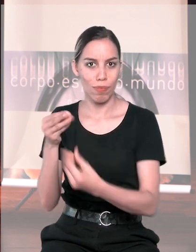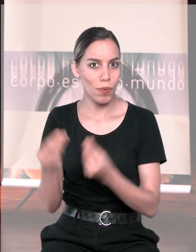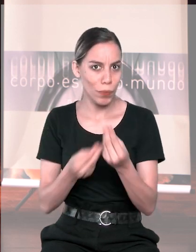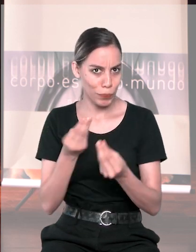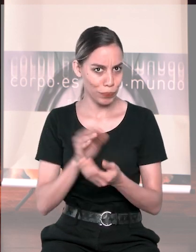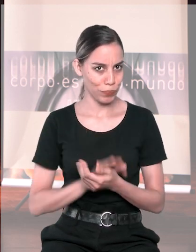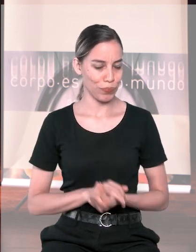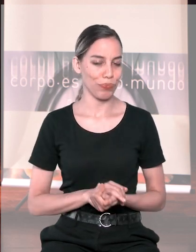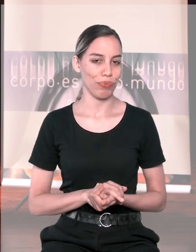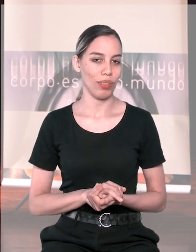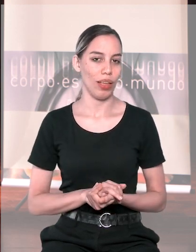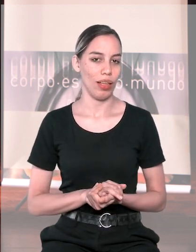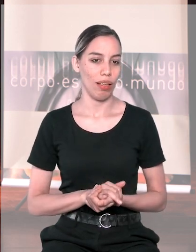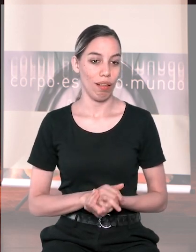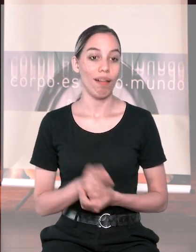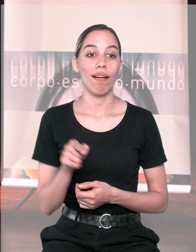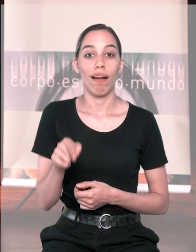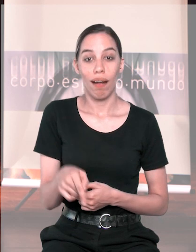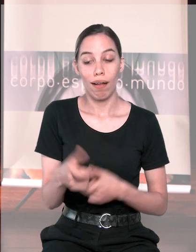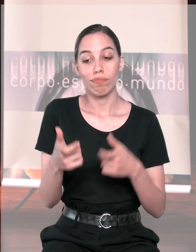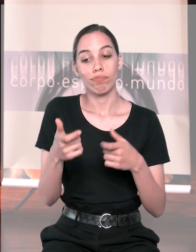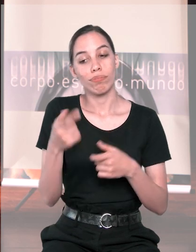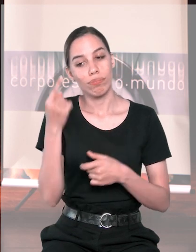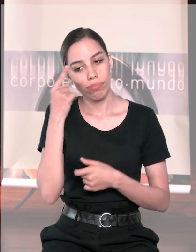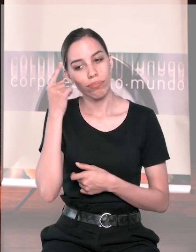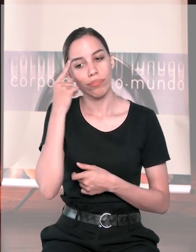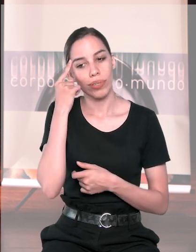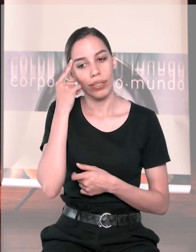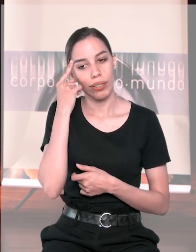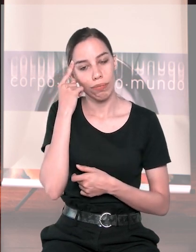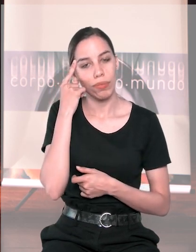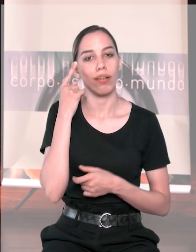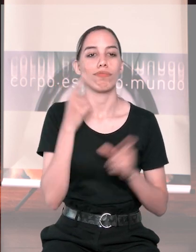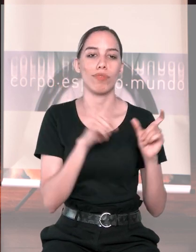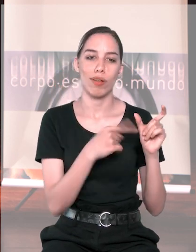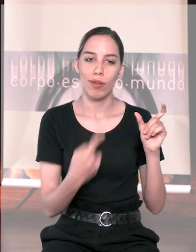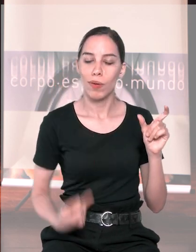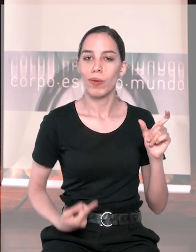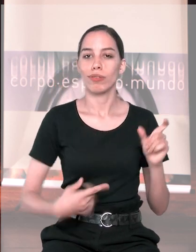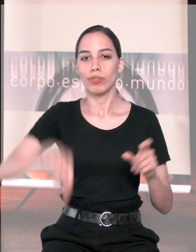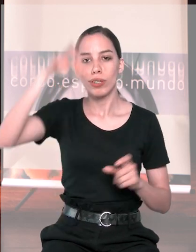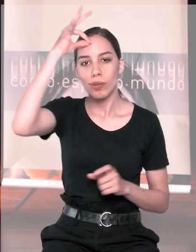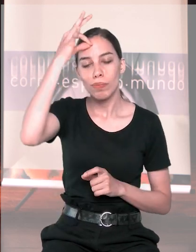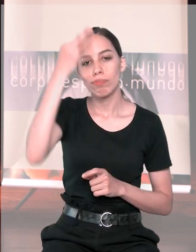possibilidades? E esse é o lugar, a meu ver, da antropologia do espírito do Valéry.